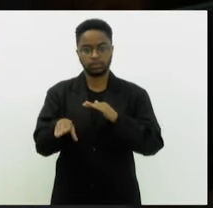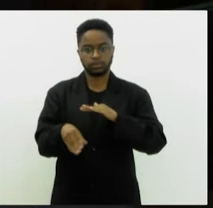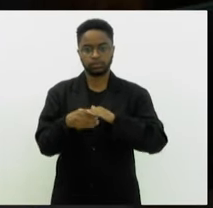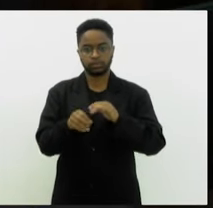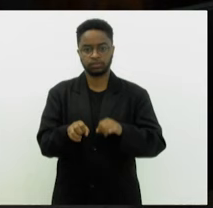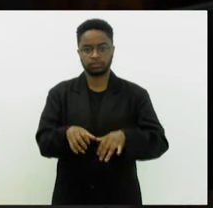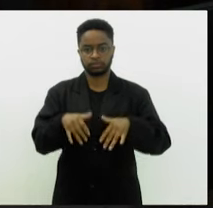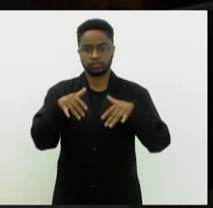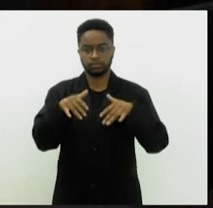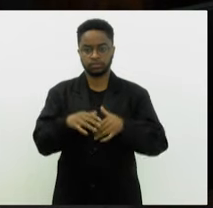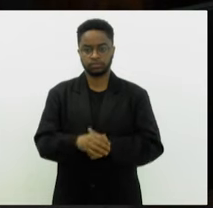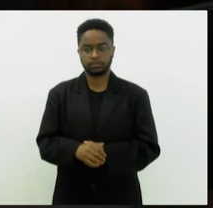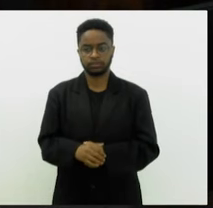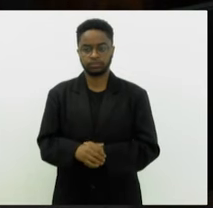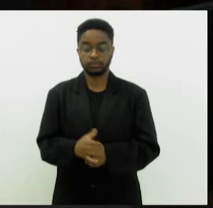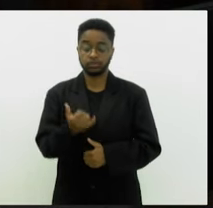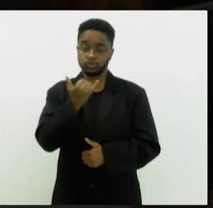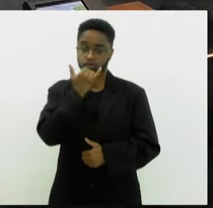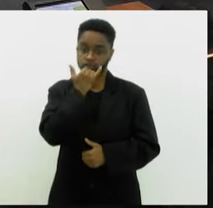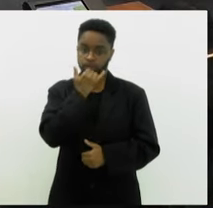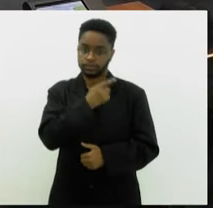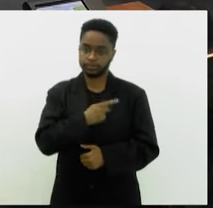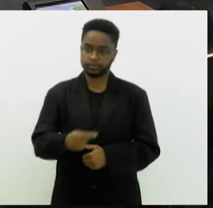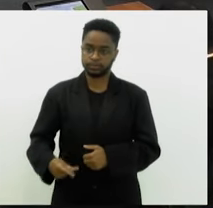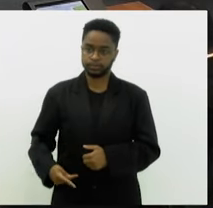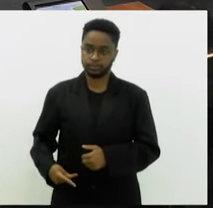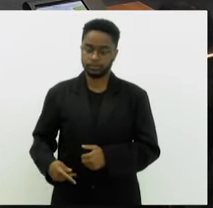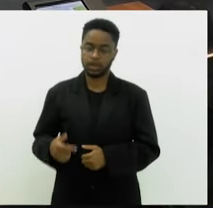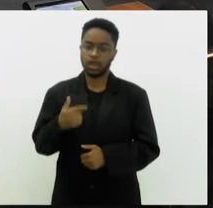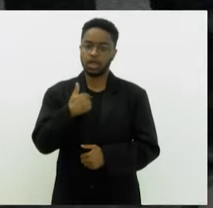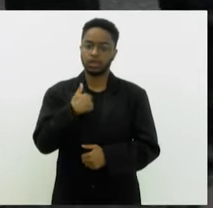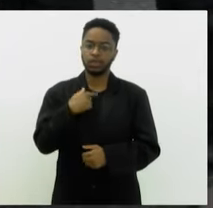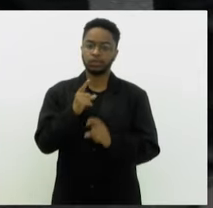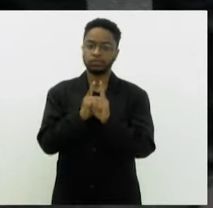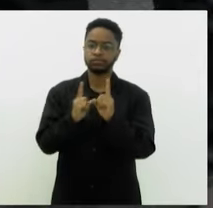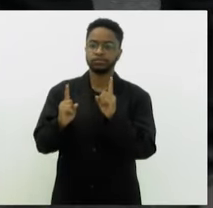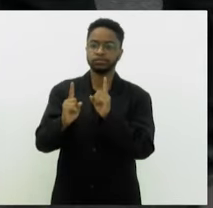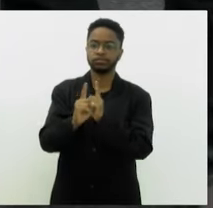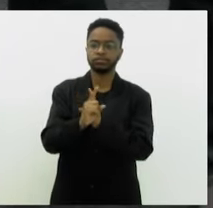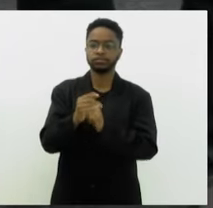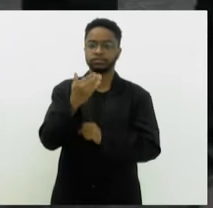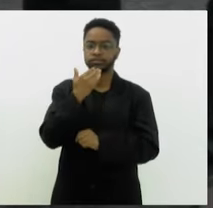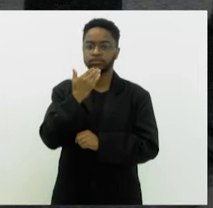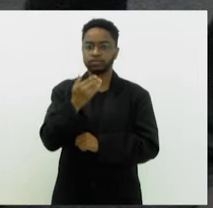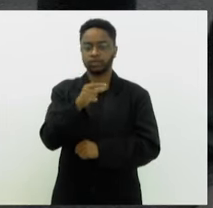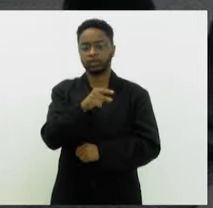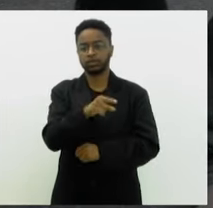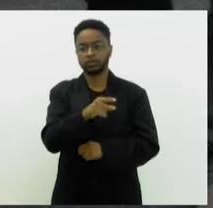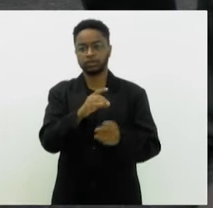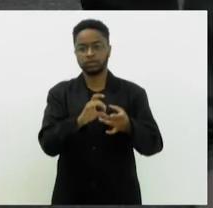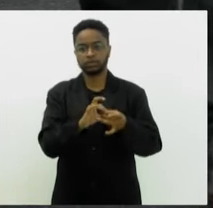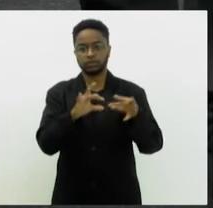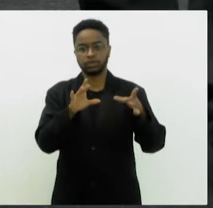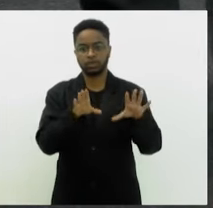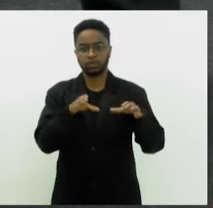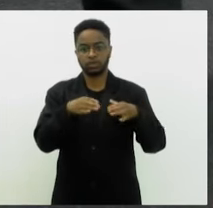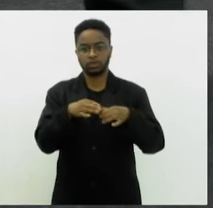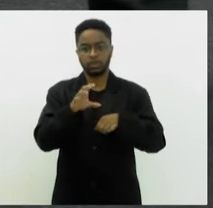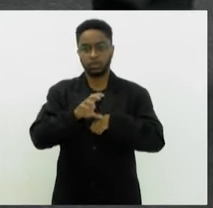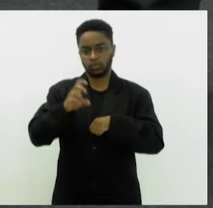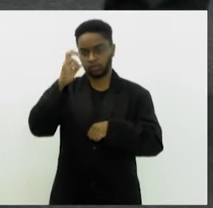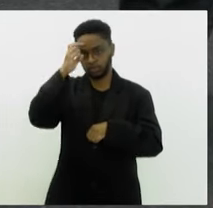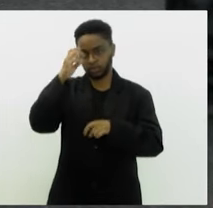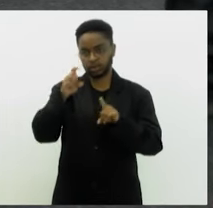plenário. Presidente, desculpe. Meu, pela ordem, para solicitar que Vossa Excelência permita que a Comissão de Cultura também